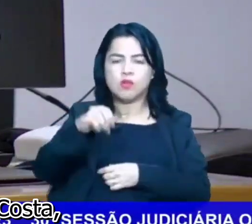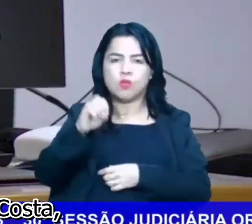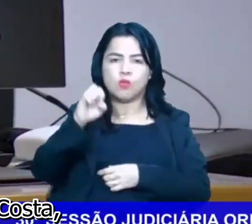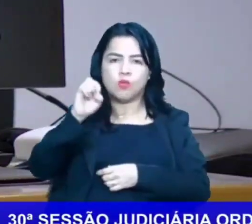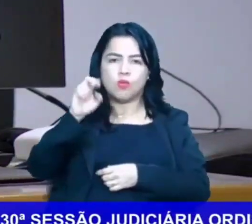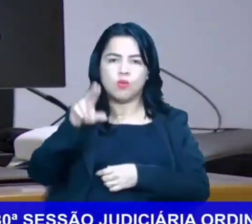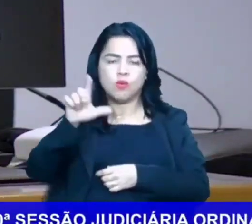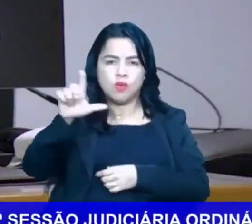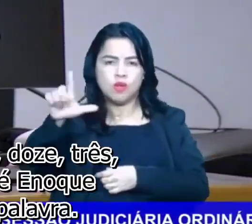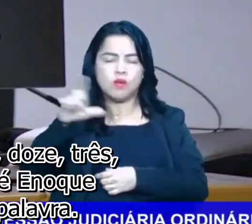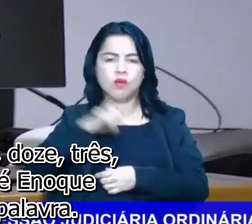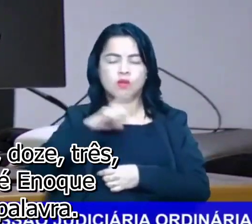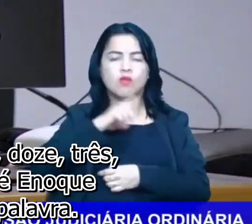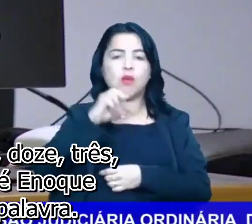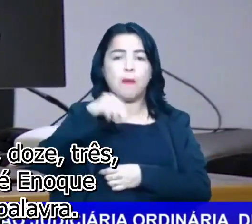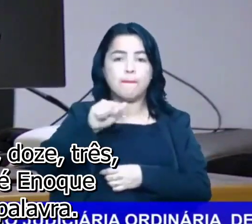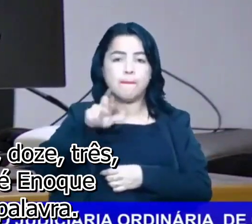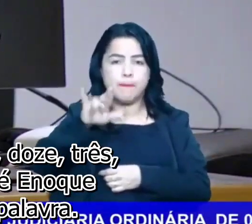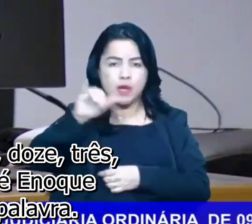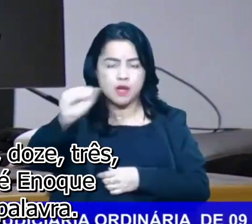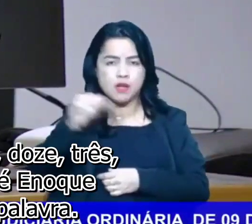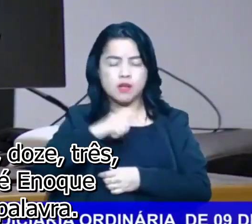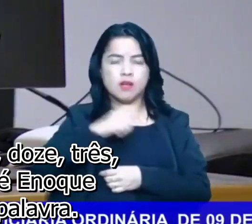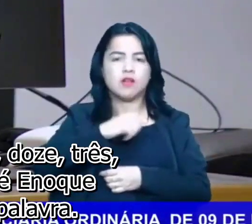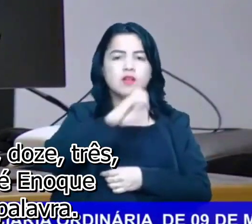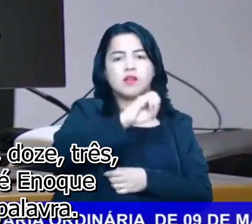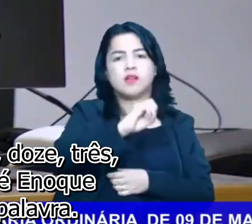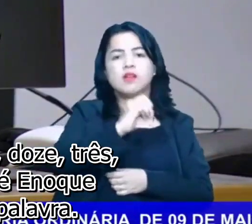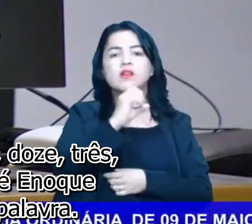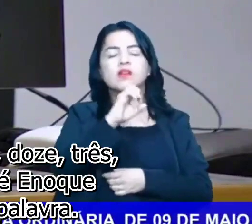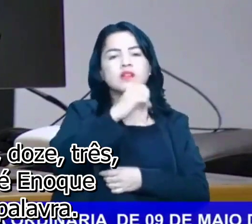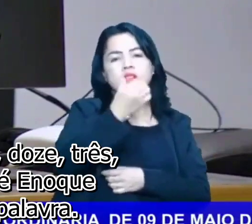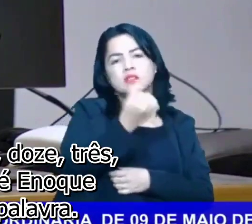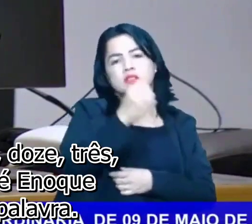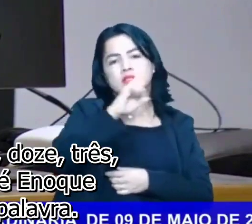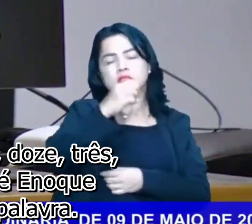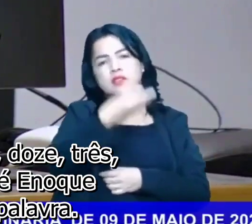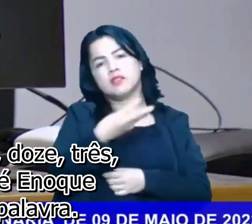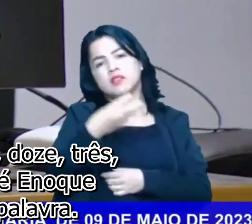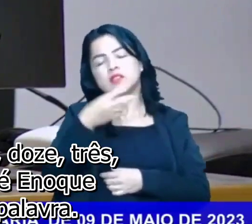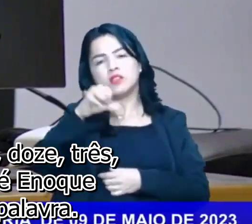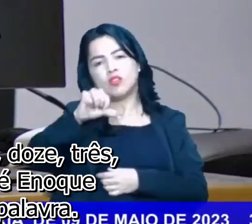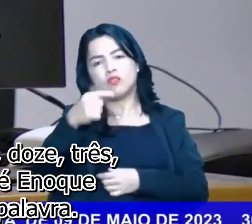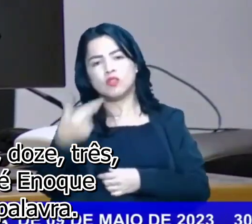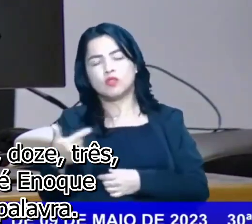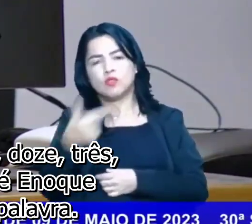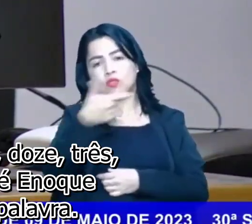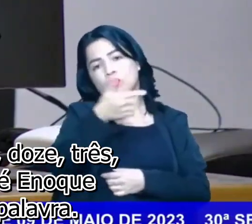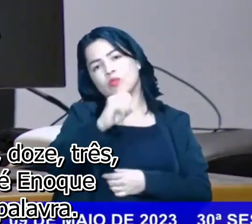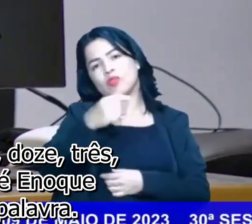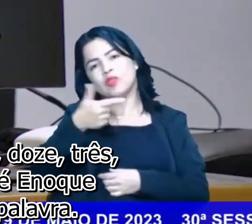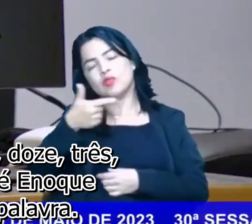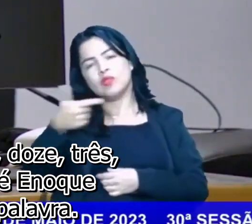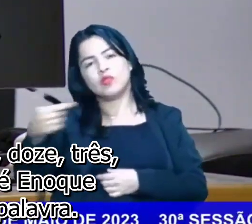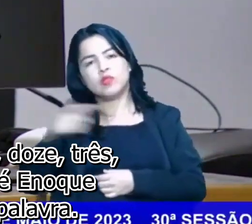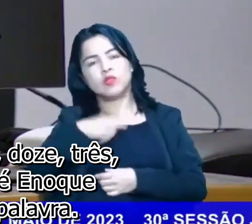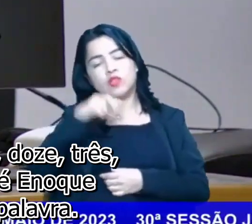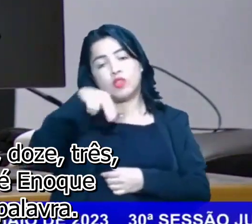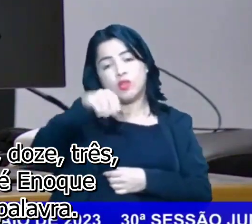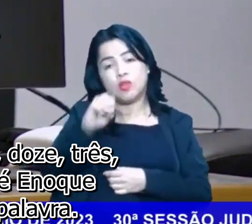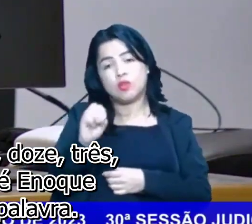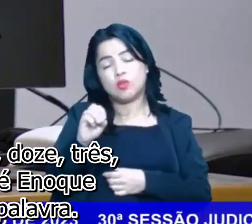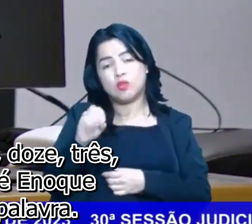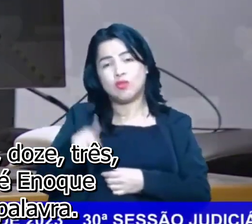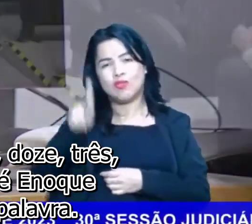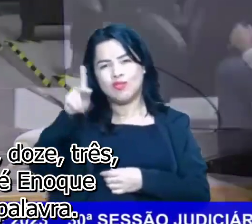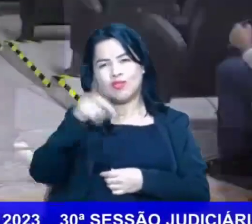da Costa. E a prestação de contas, item 6, 060-1239 de 2022. O interessado é Enoque Ferreira Palmeirinha,